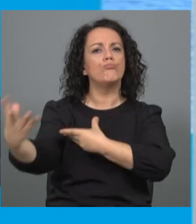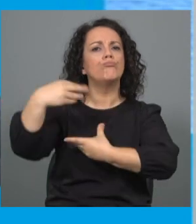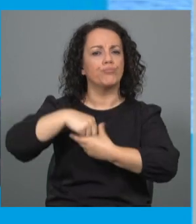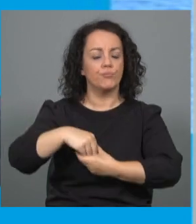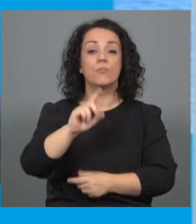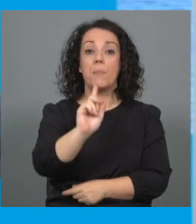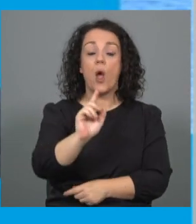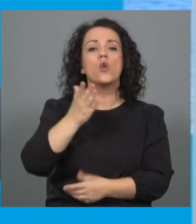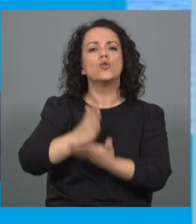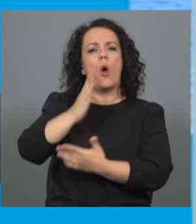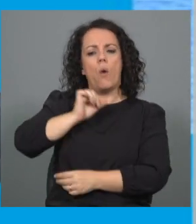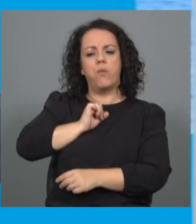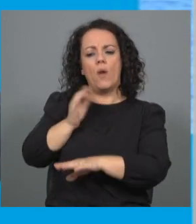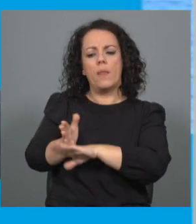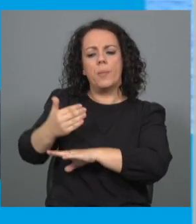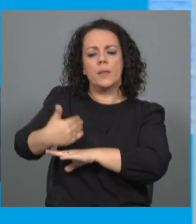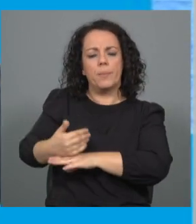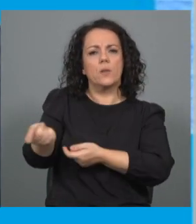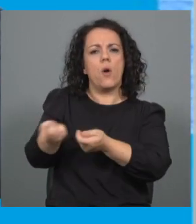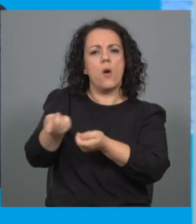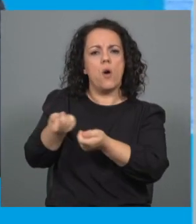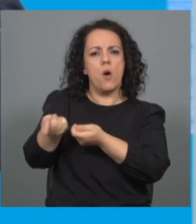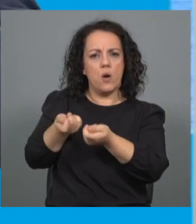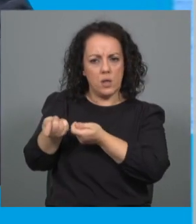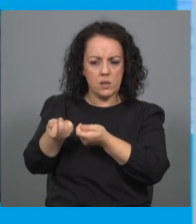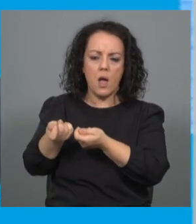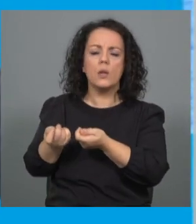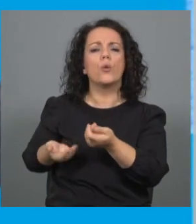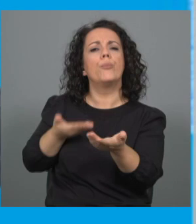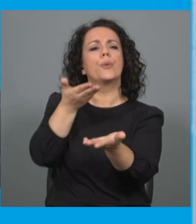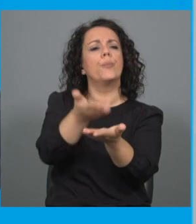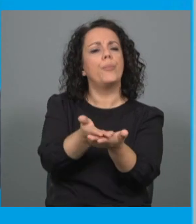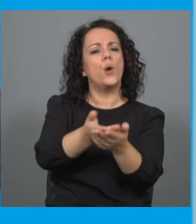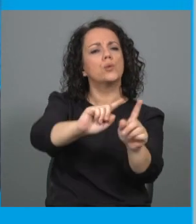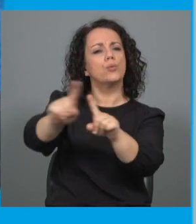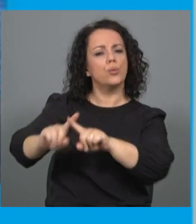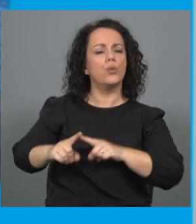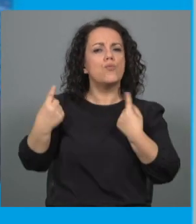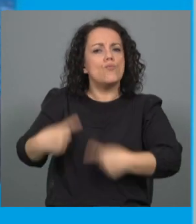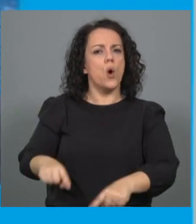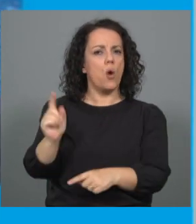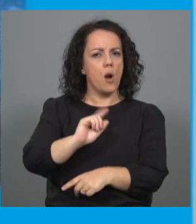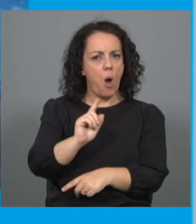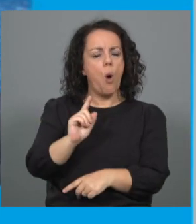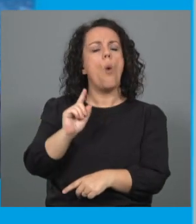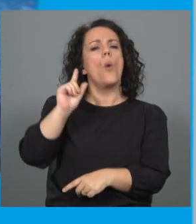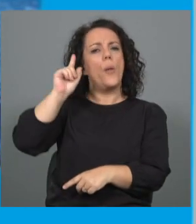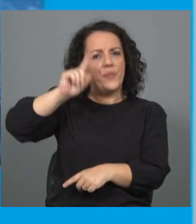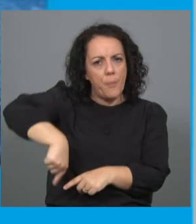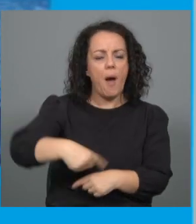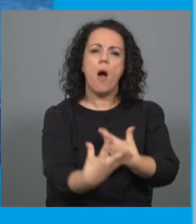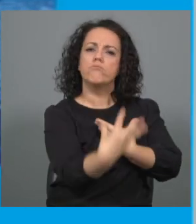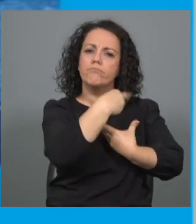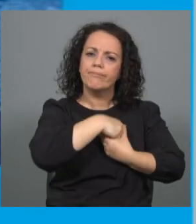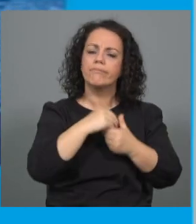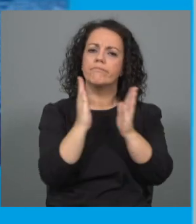pelo Departamento e que faz um conjunto de propostas, mas tentámos envolver o maior número de dioceses